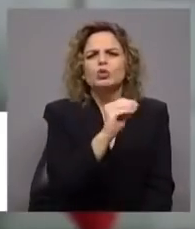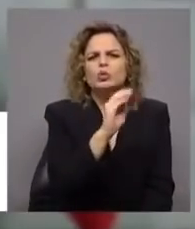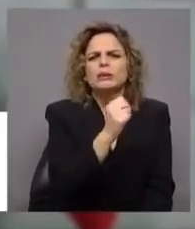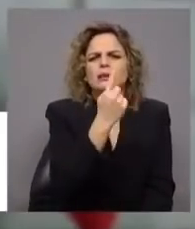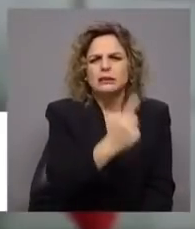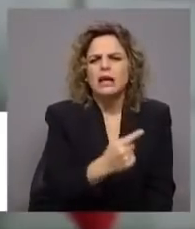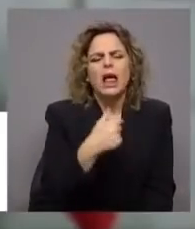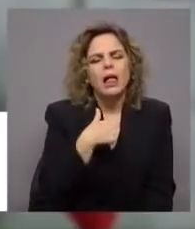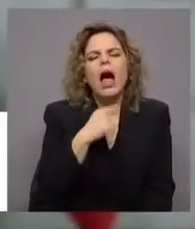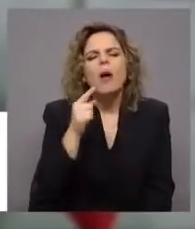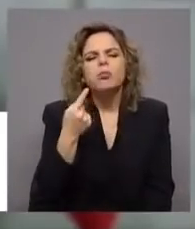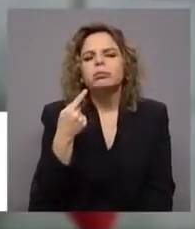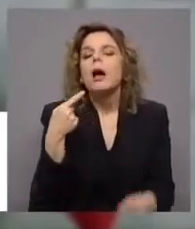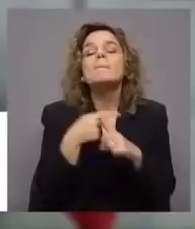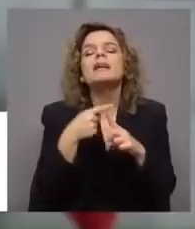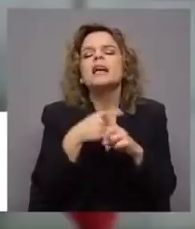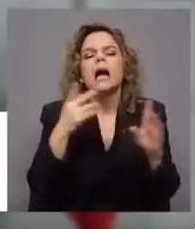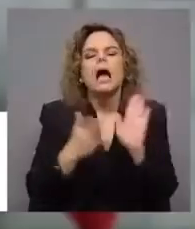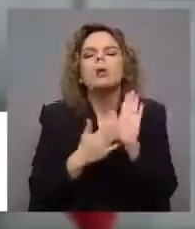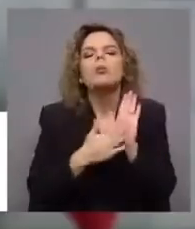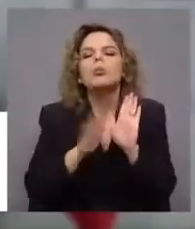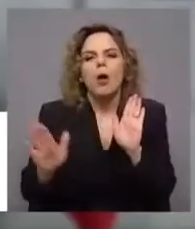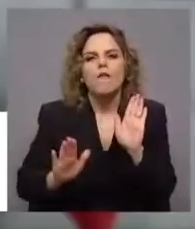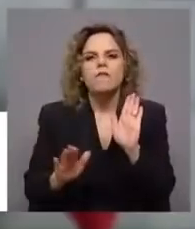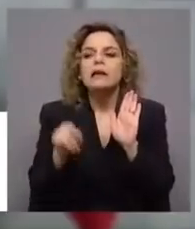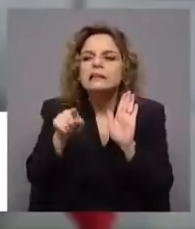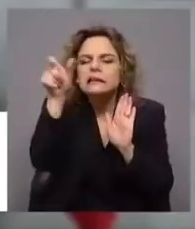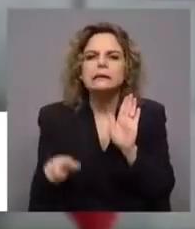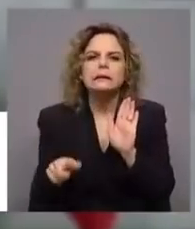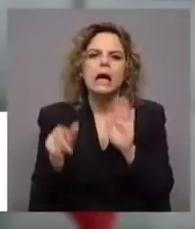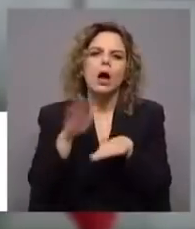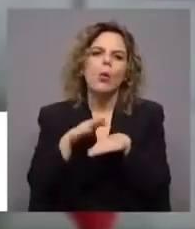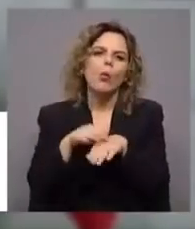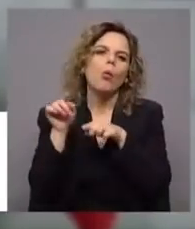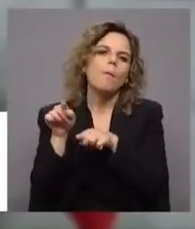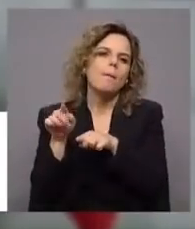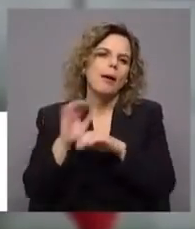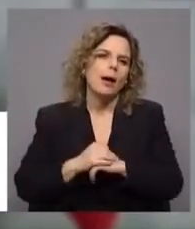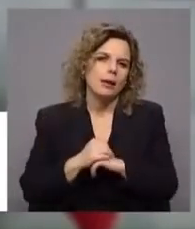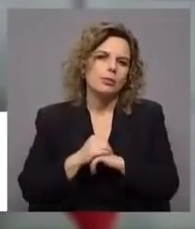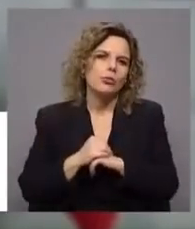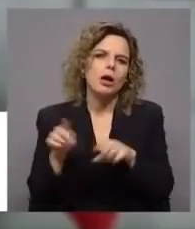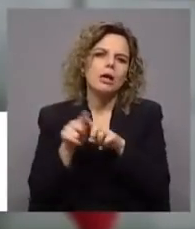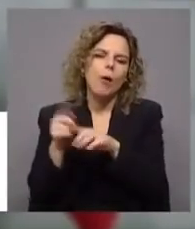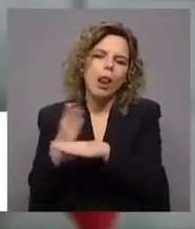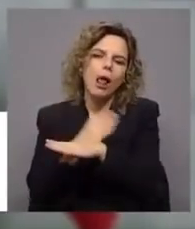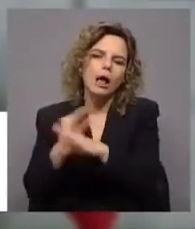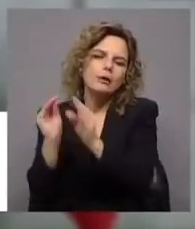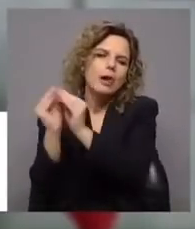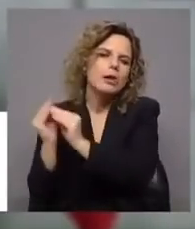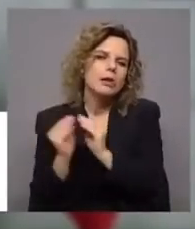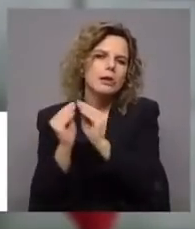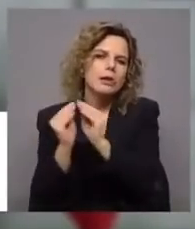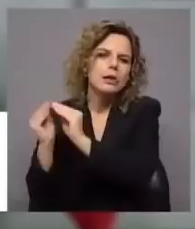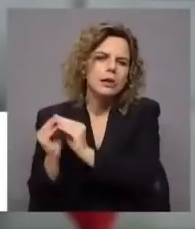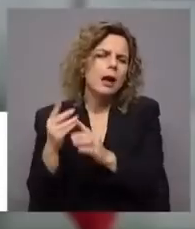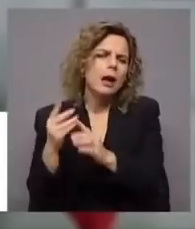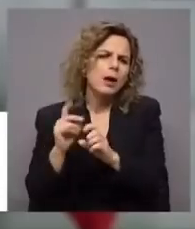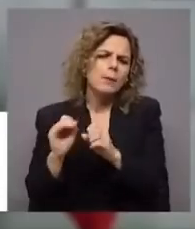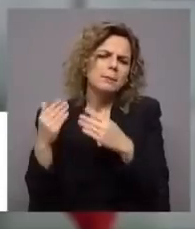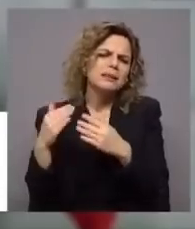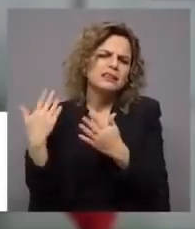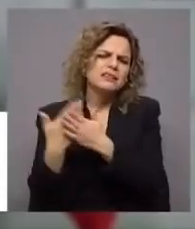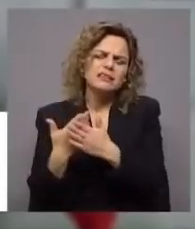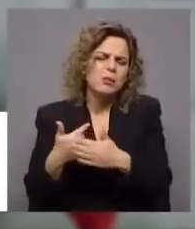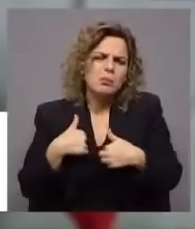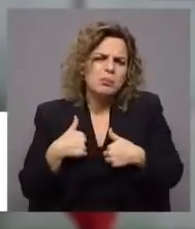para provar que o Moro era culpado, que a Força Tarefa de Curitiba era uma quadrilha, porque desde o começo eu provei